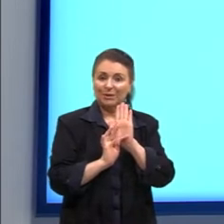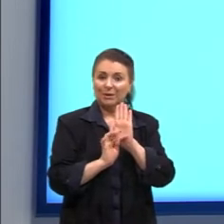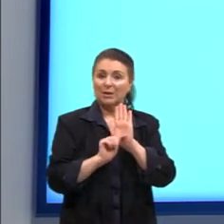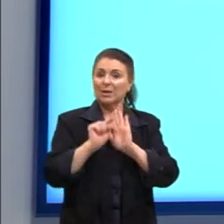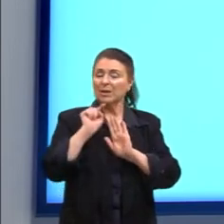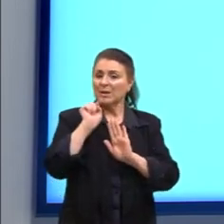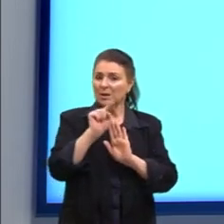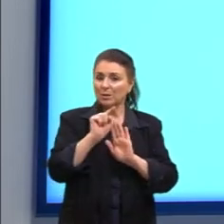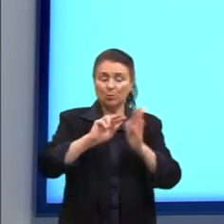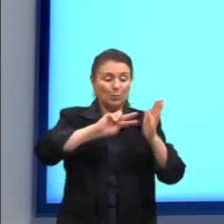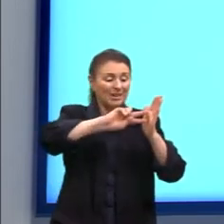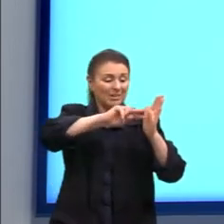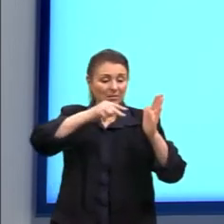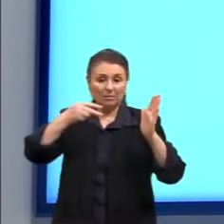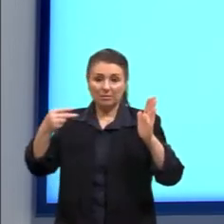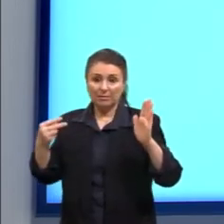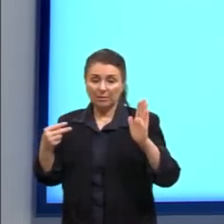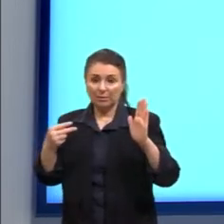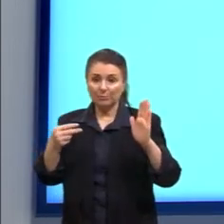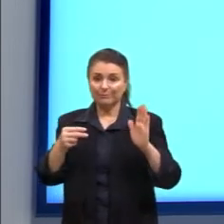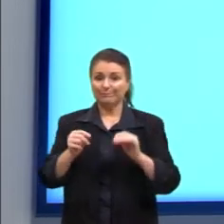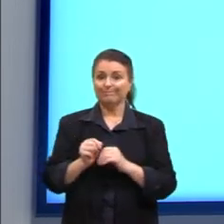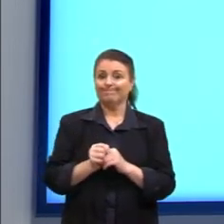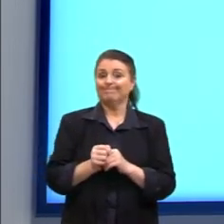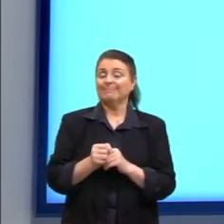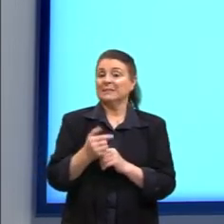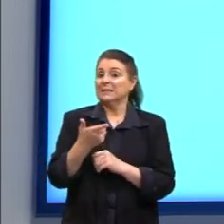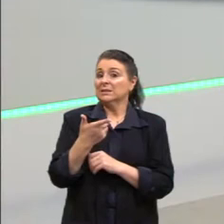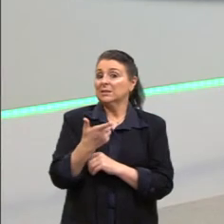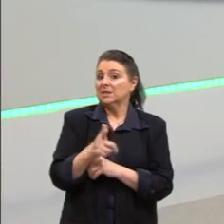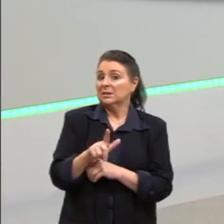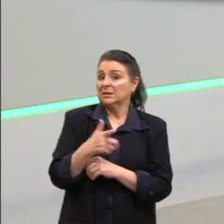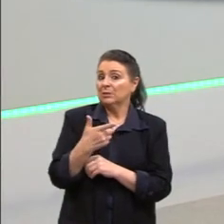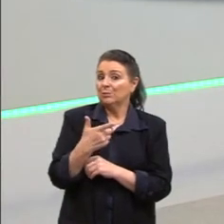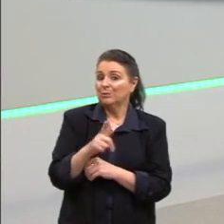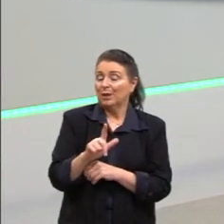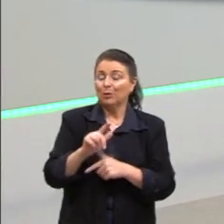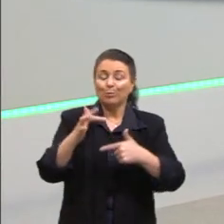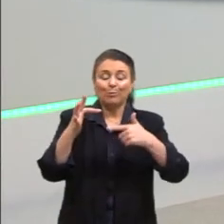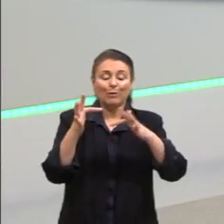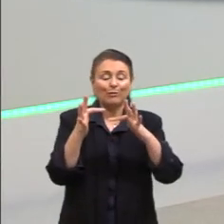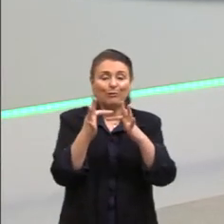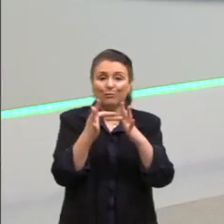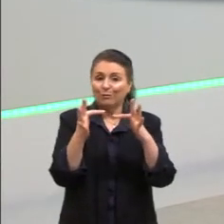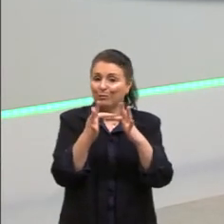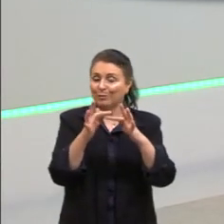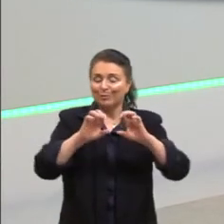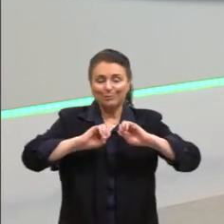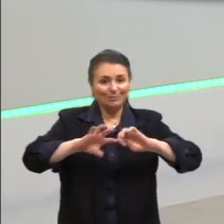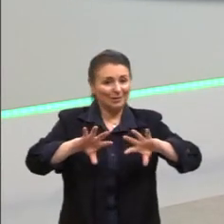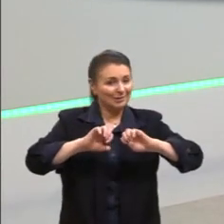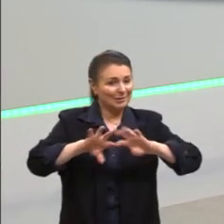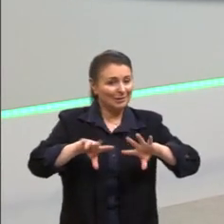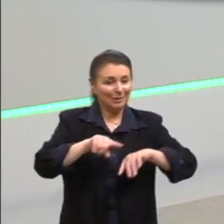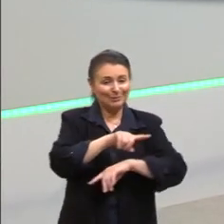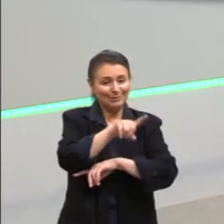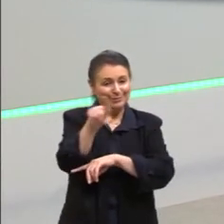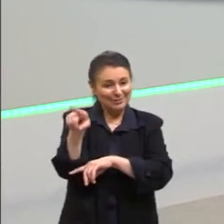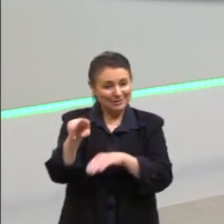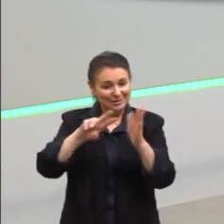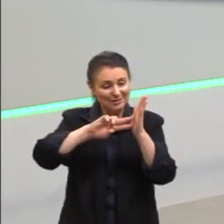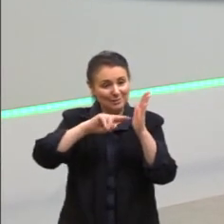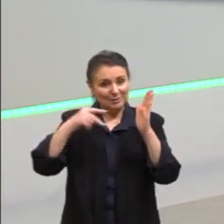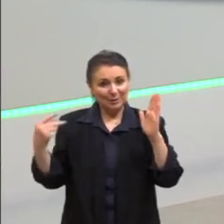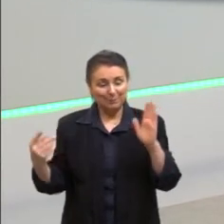gente, interpretação, não tem fórmula que eu pudesse dar para vocês interpretar,